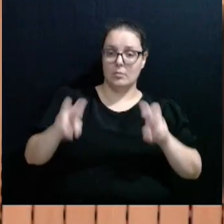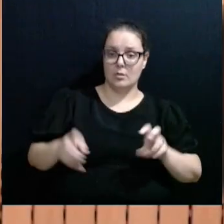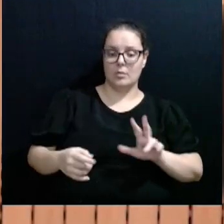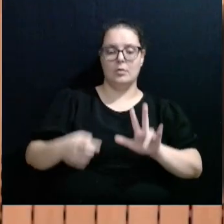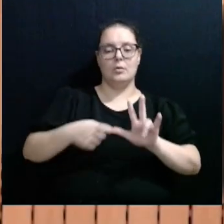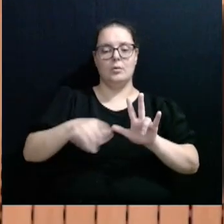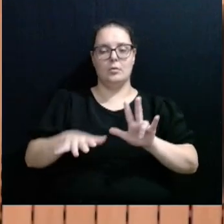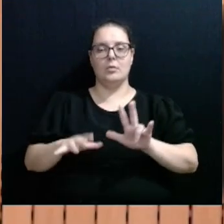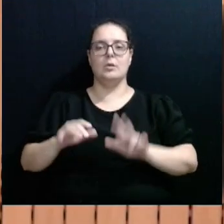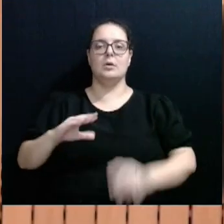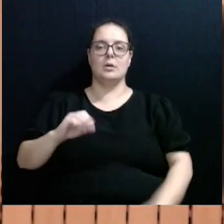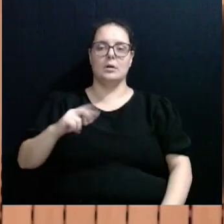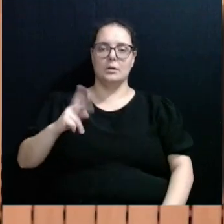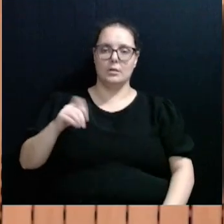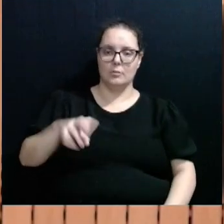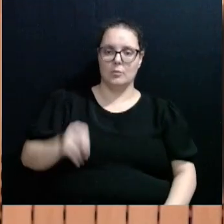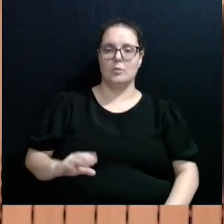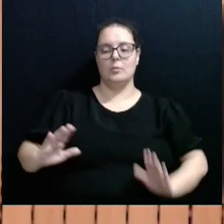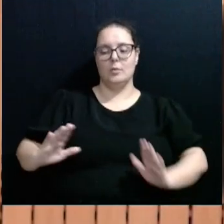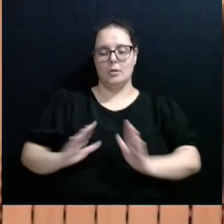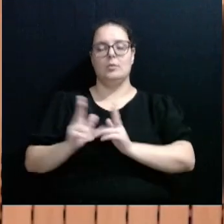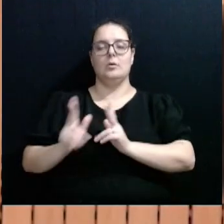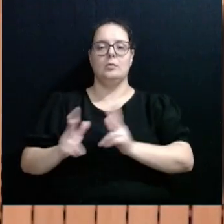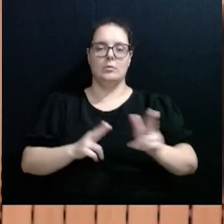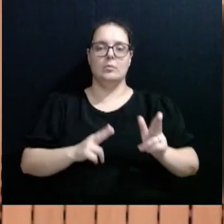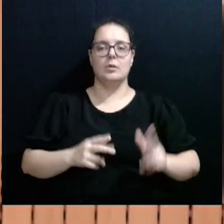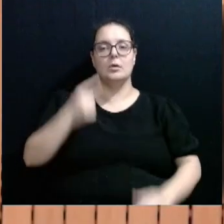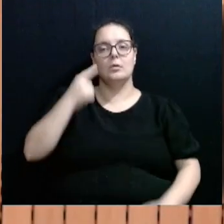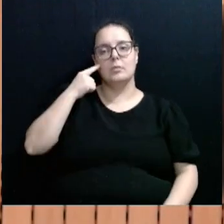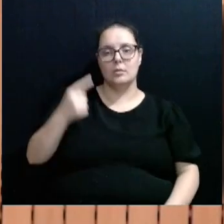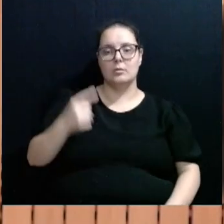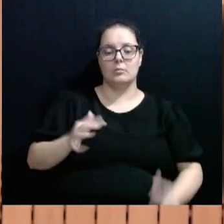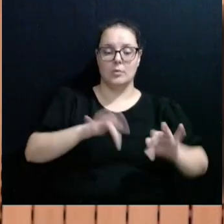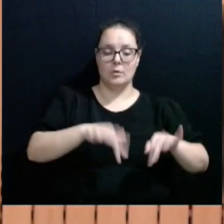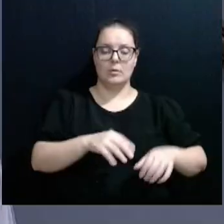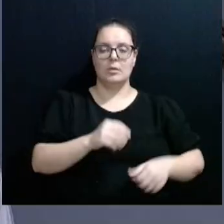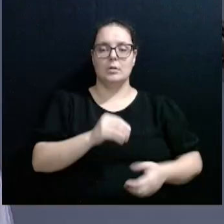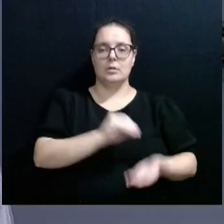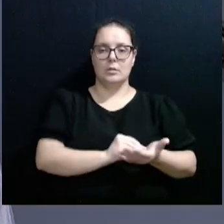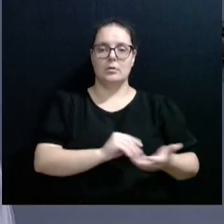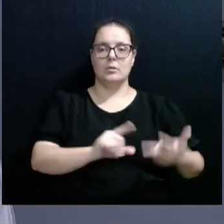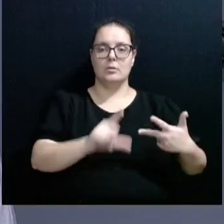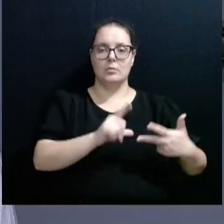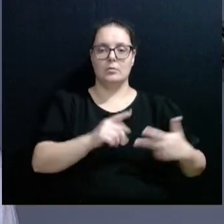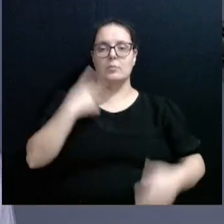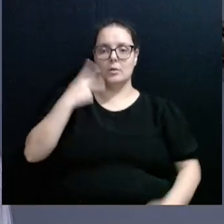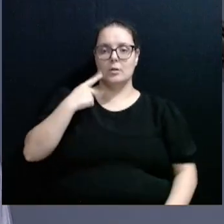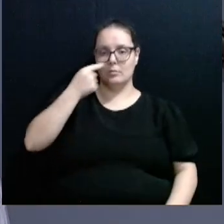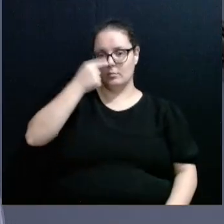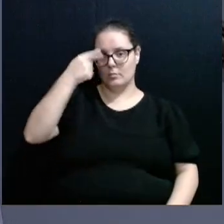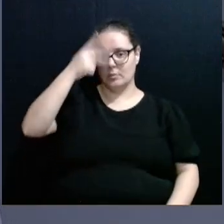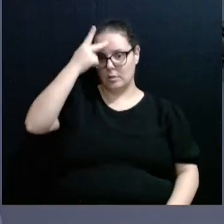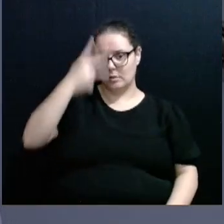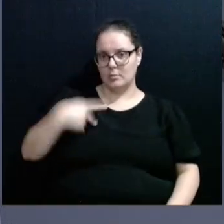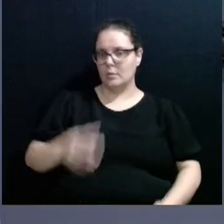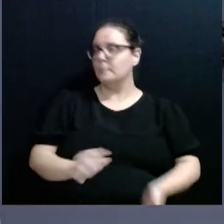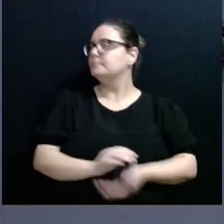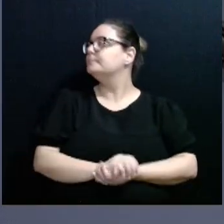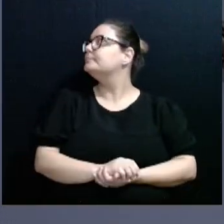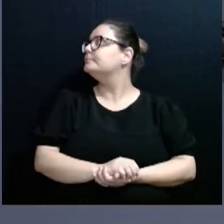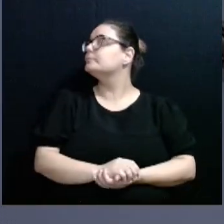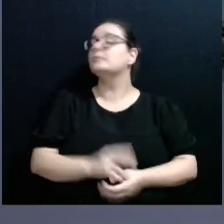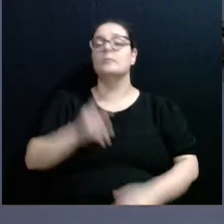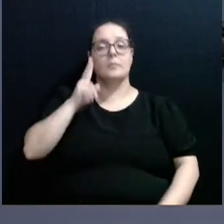da frente, de mesmo nome e teor, encerrada na última legislatura pela parlamentar. A gente vê um passo muito importante da